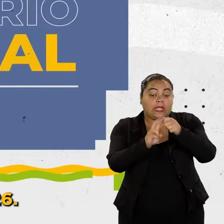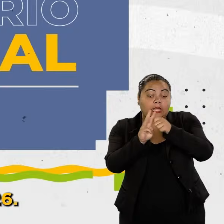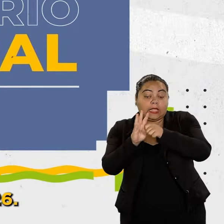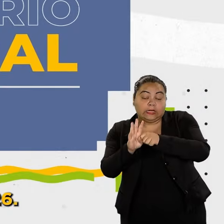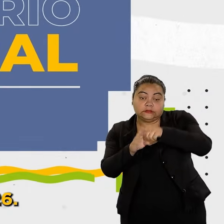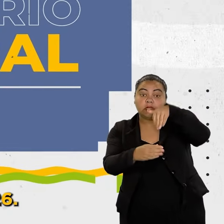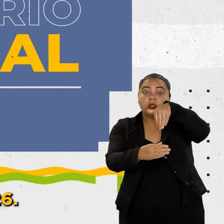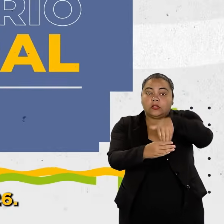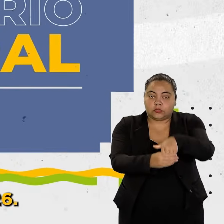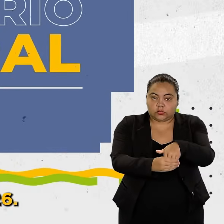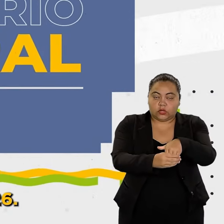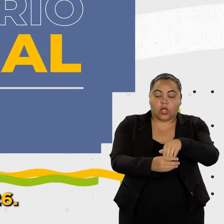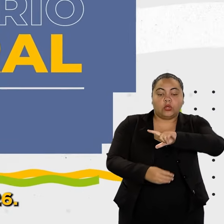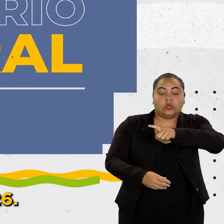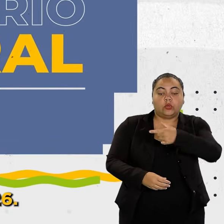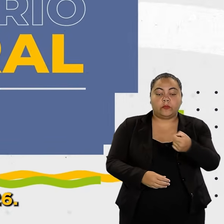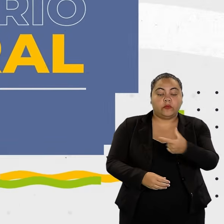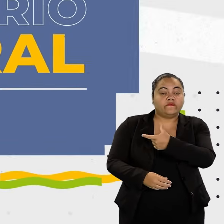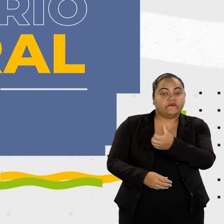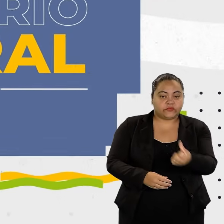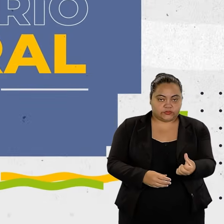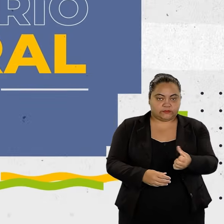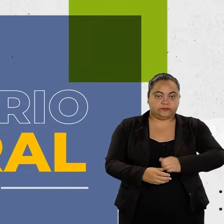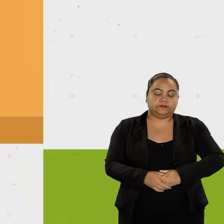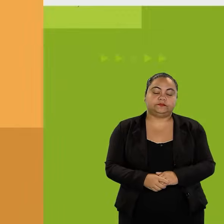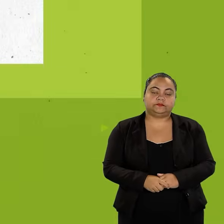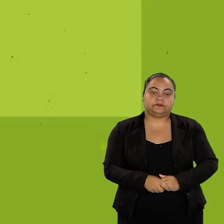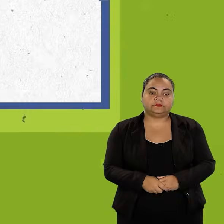Calendário Eleitoral 2026.